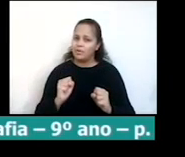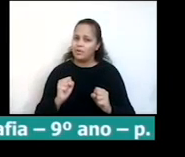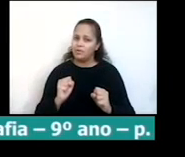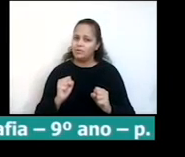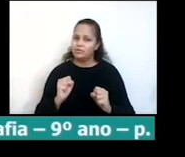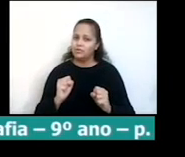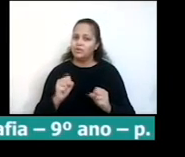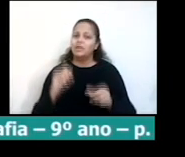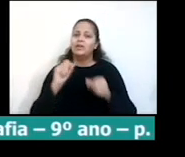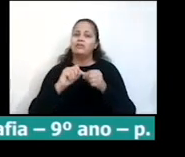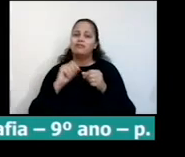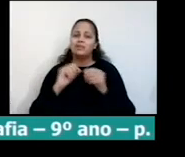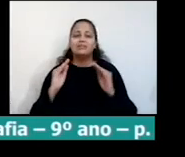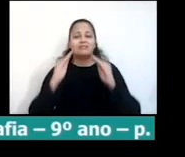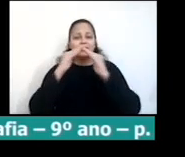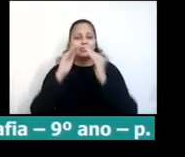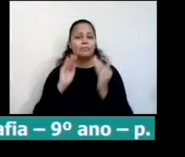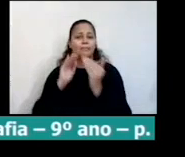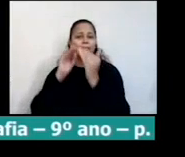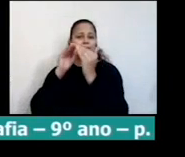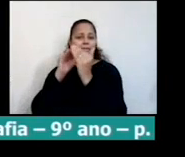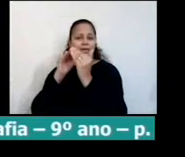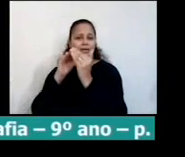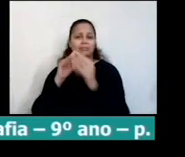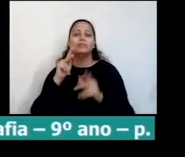interferir na pirâmide etária de um país, né, na